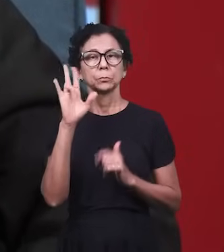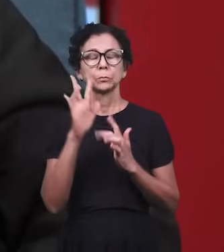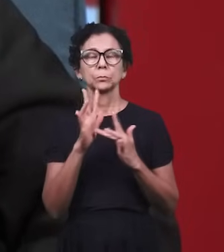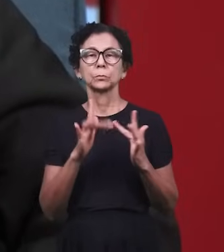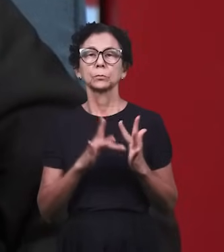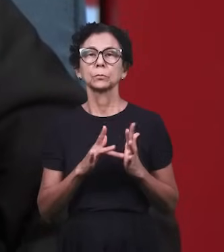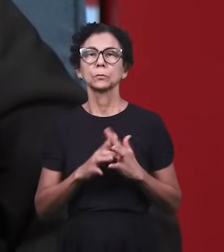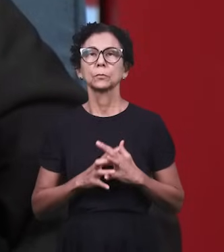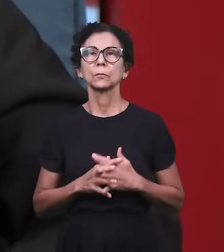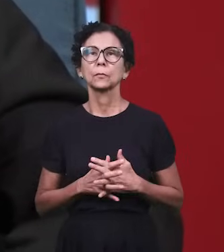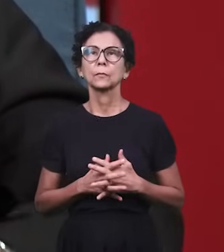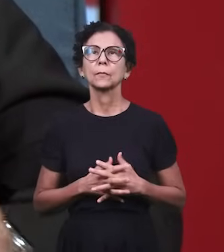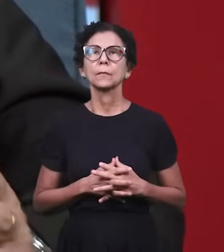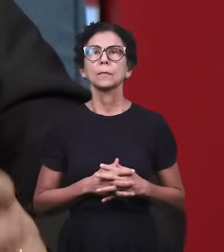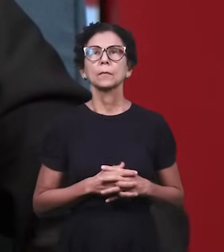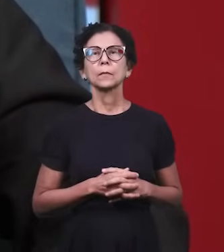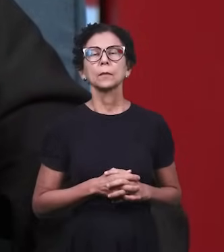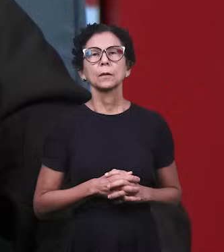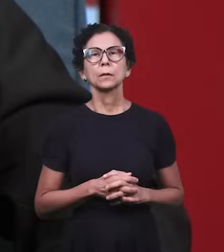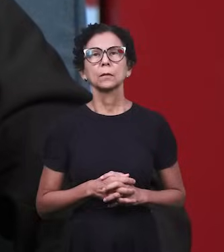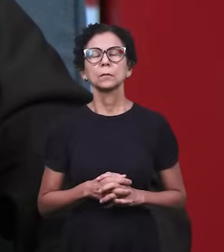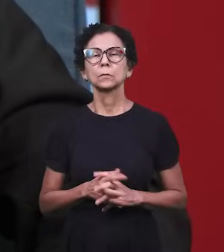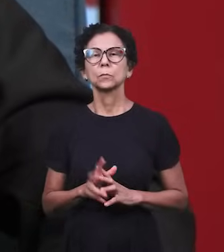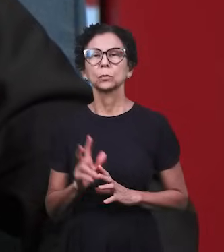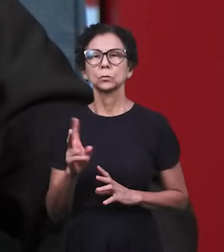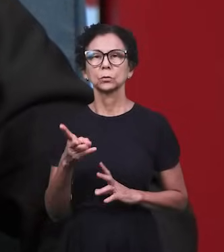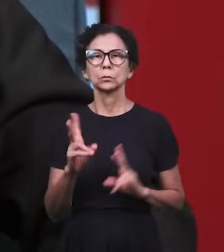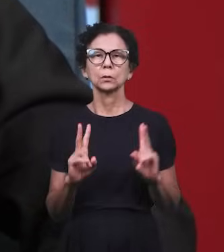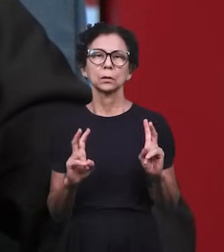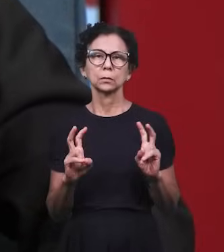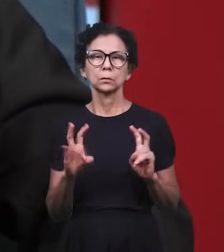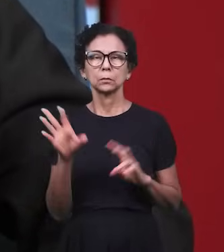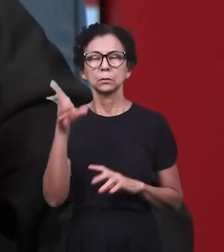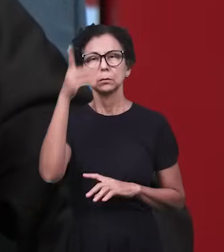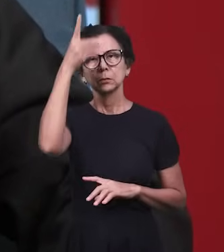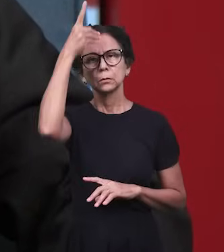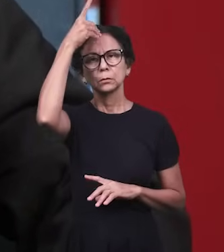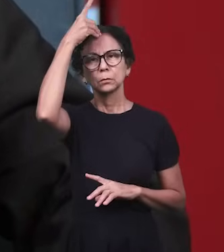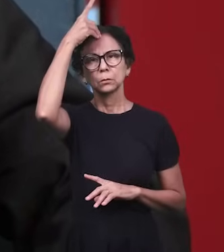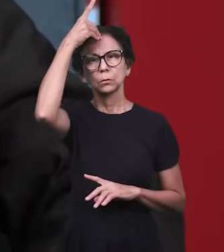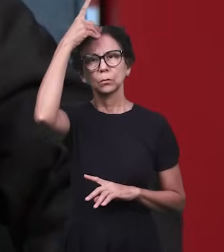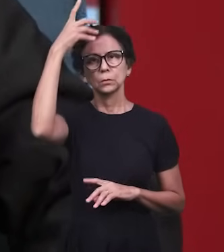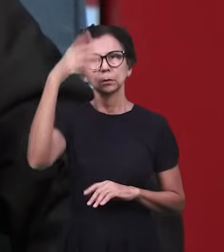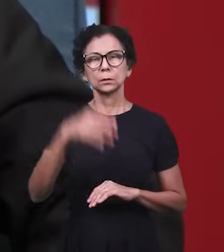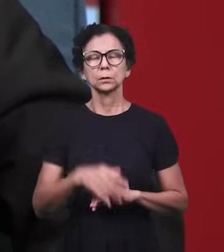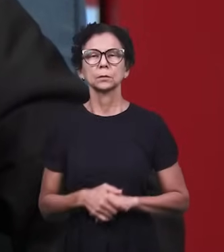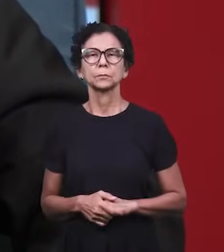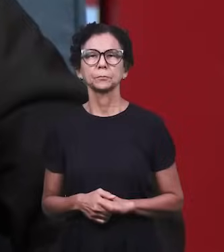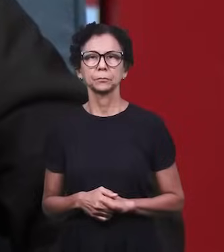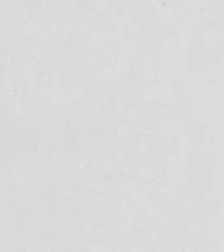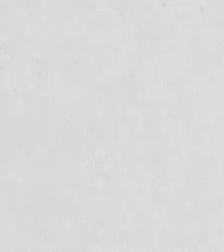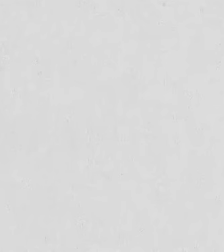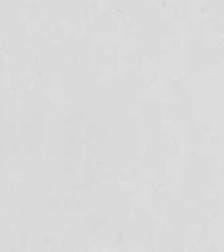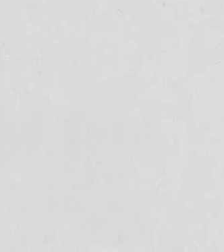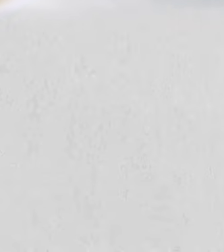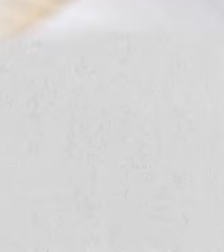Senhor. Nós vamos dar continuidade ao assunto de dons espirituais logo depois da